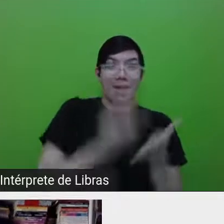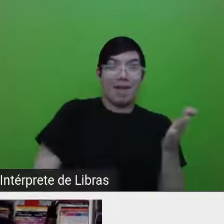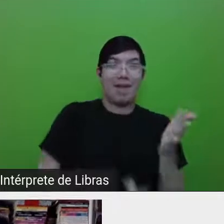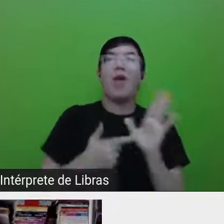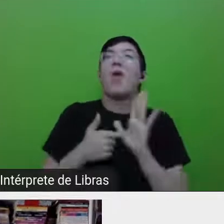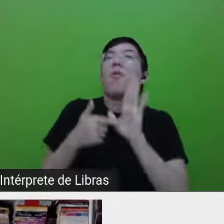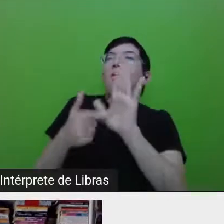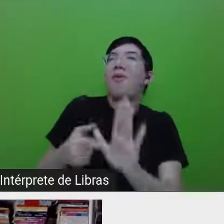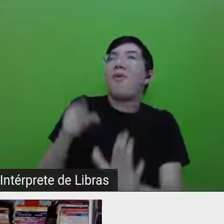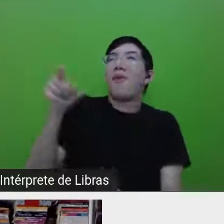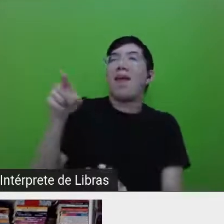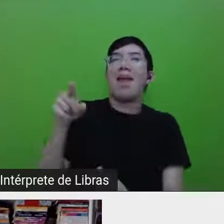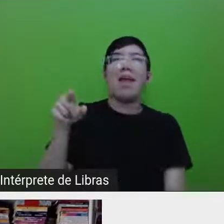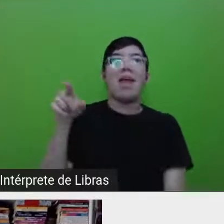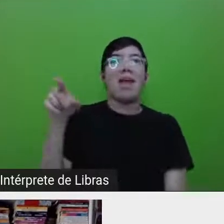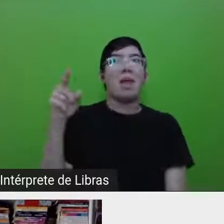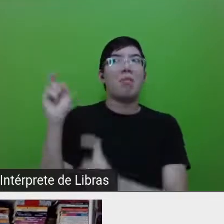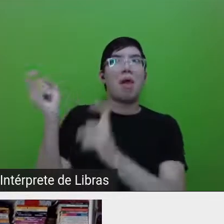Então,